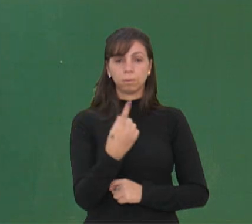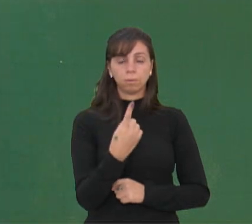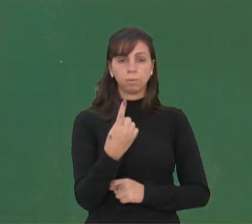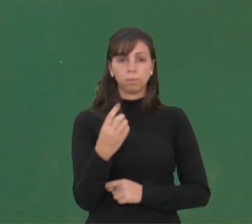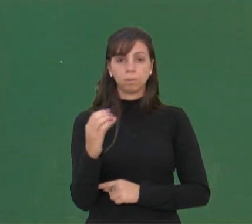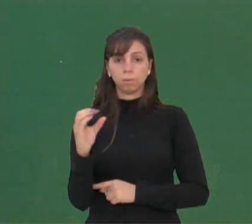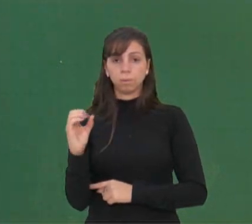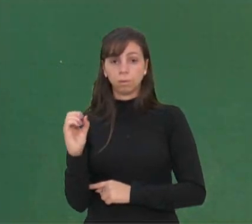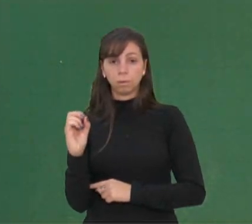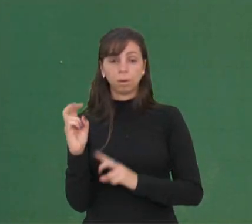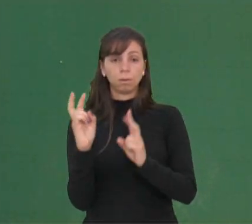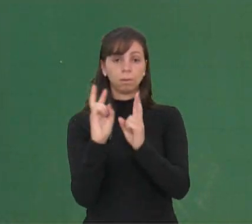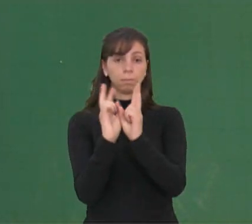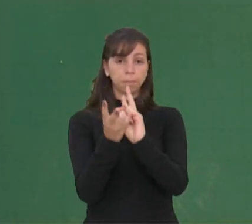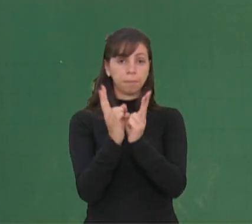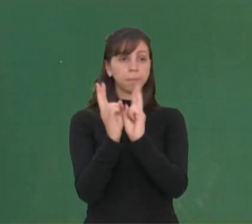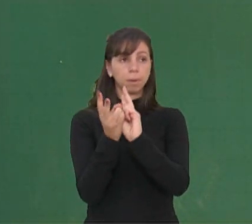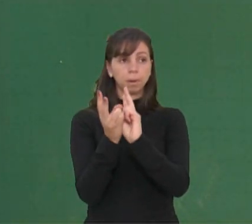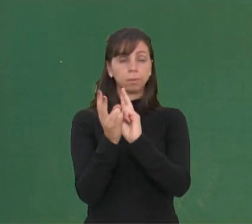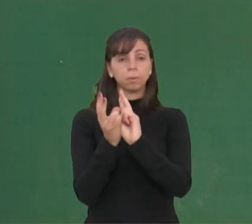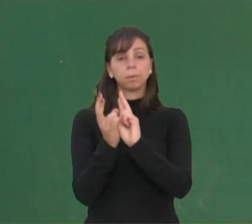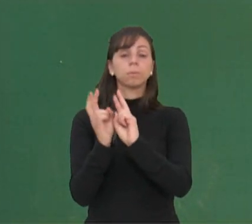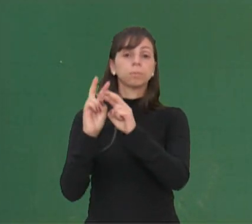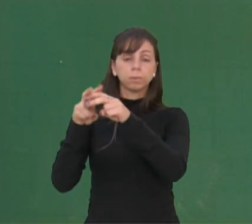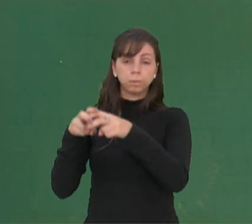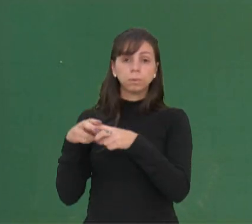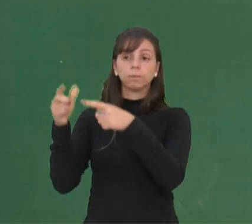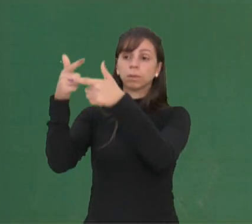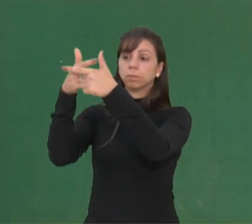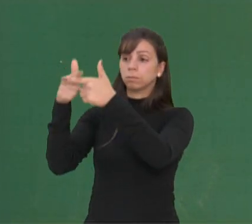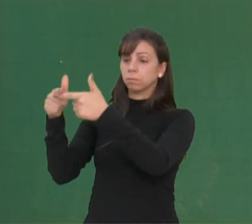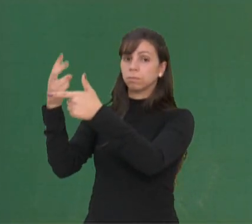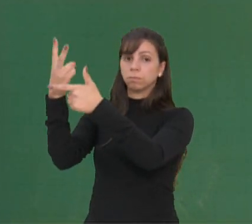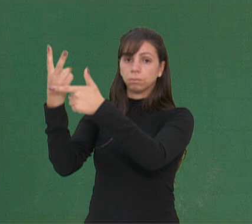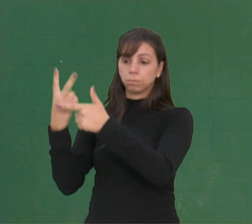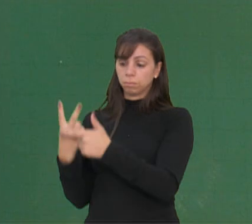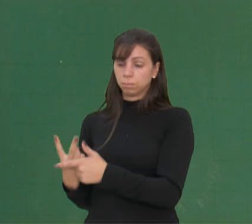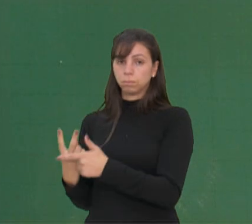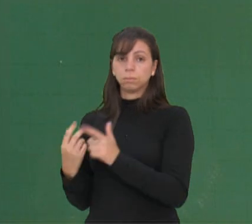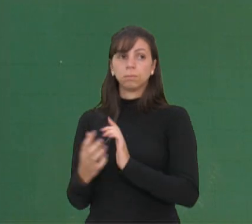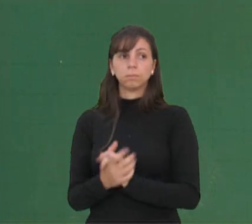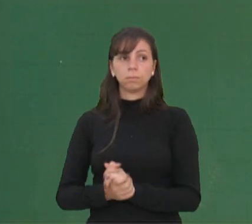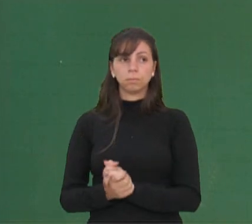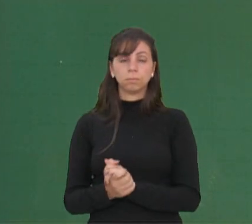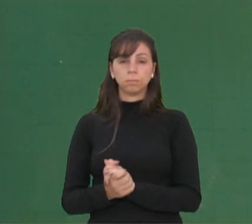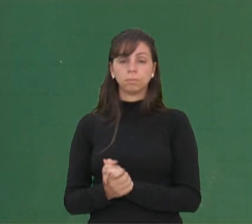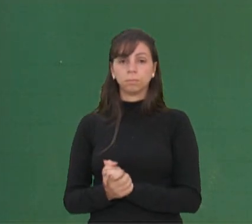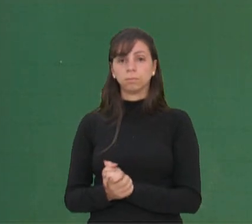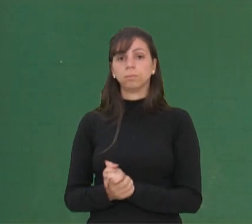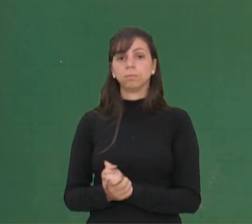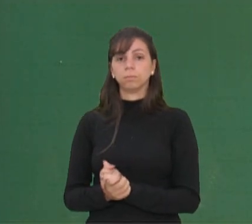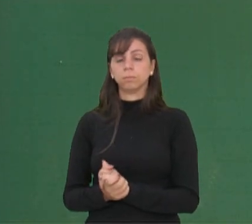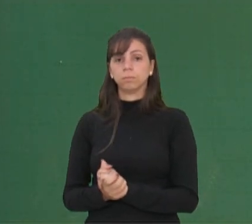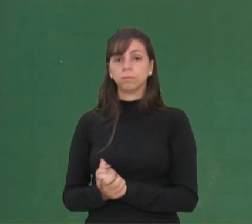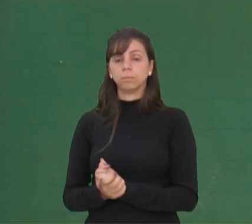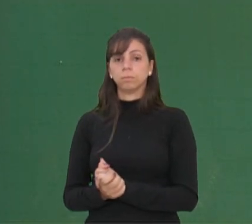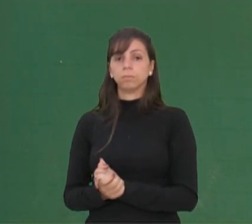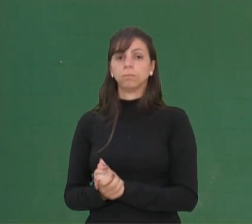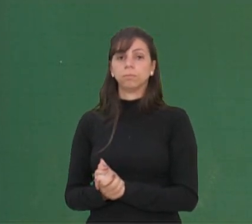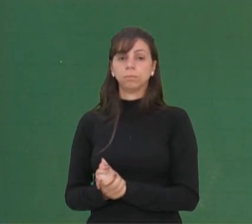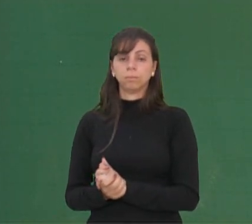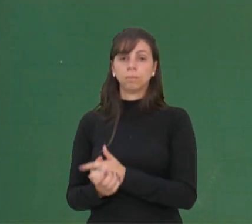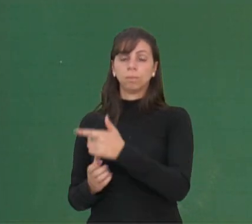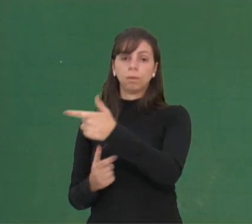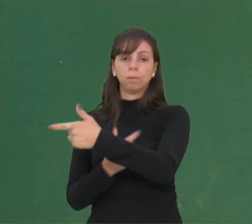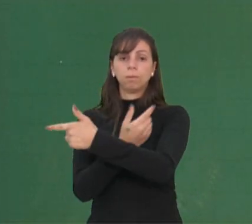vou fazer esse processo. 24 por 2 e 10 por 2. 24 por 2 dá 12 e